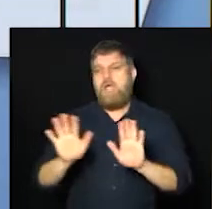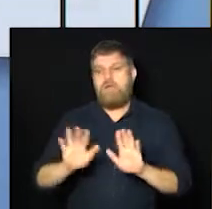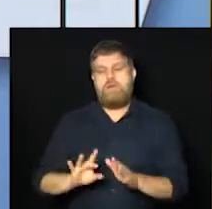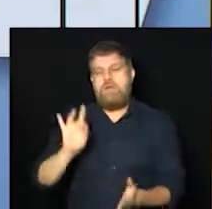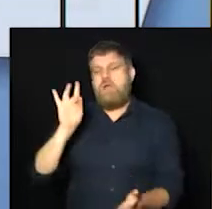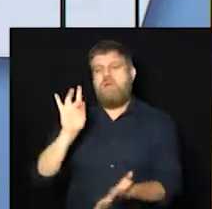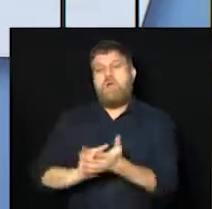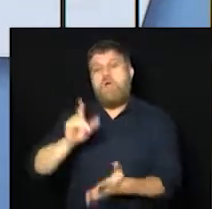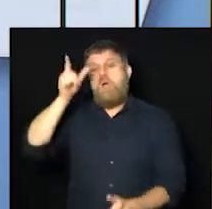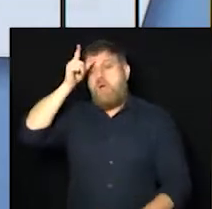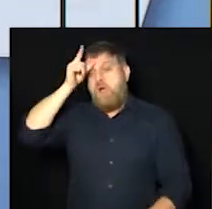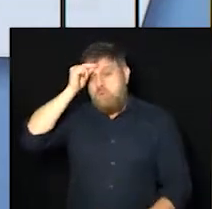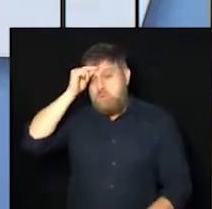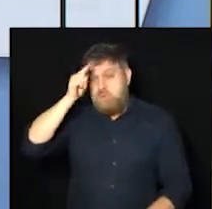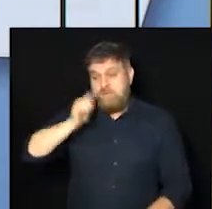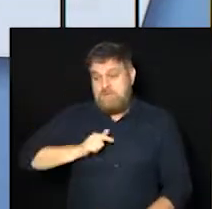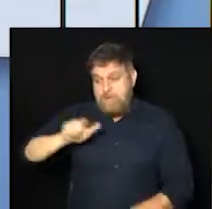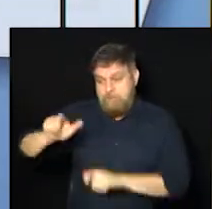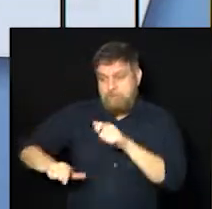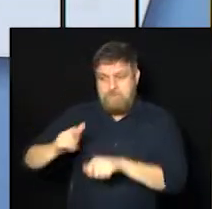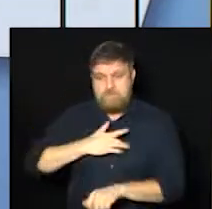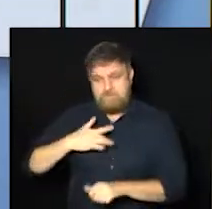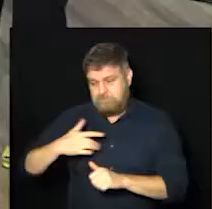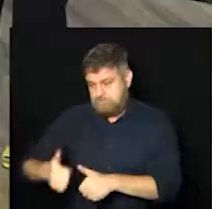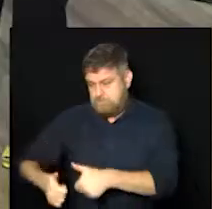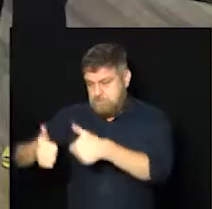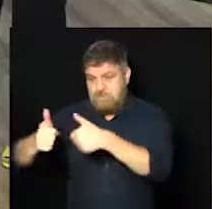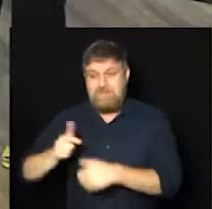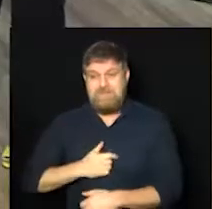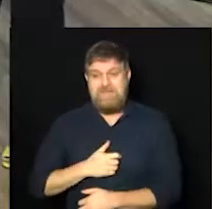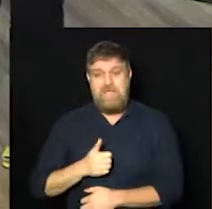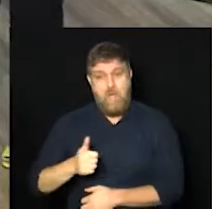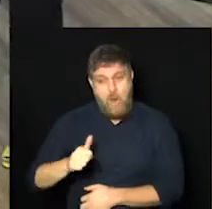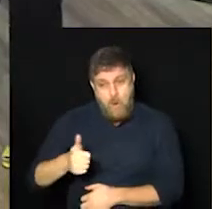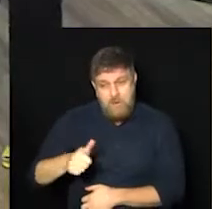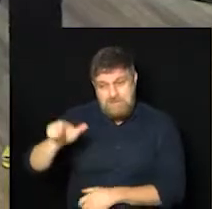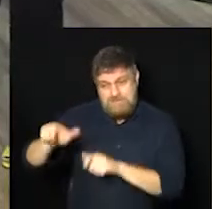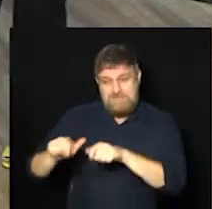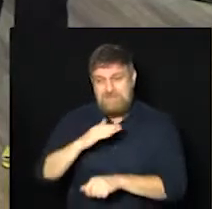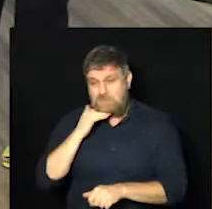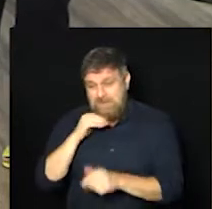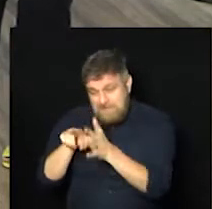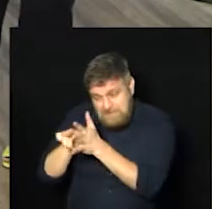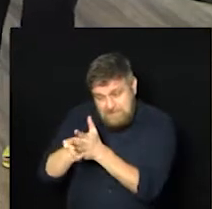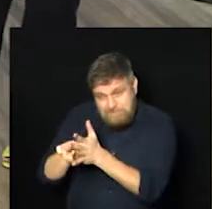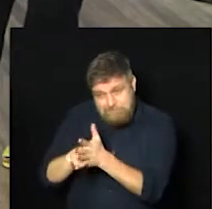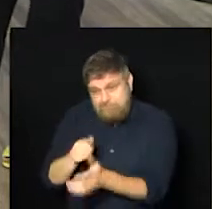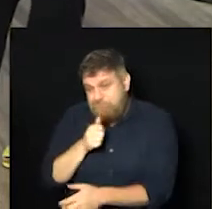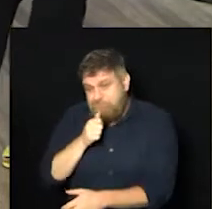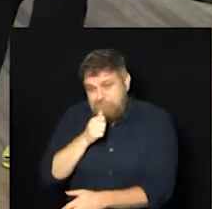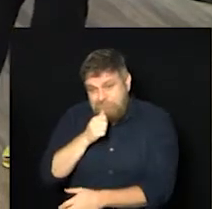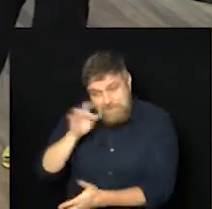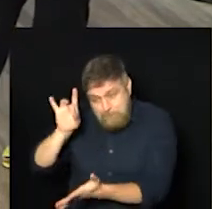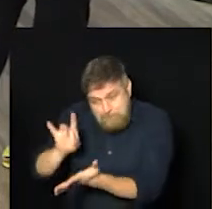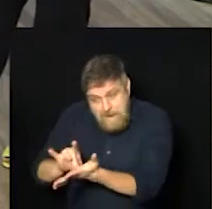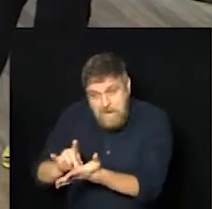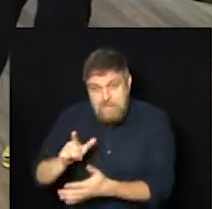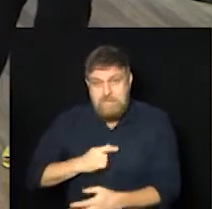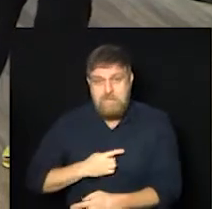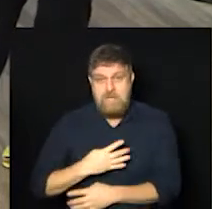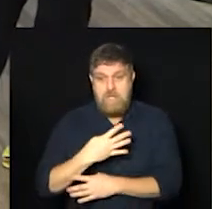22.930 pessoas recuperadas, 11 óbitos em investigação, temos 412